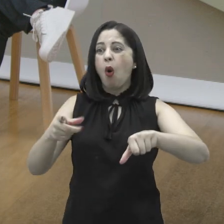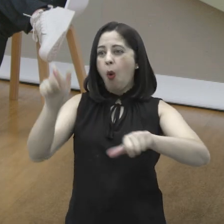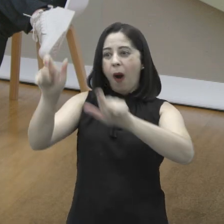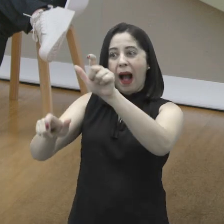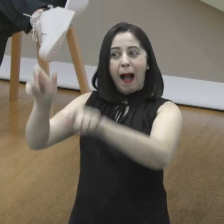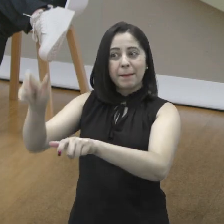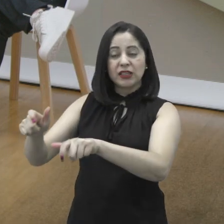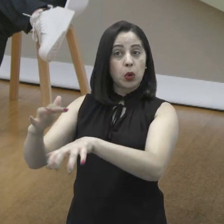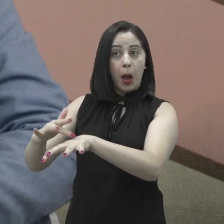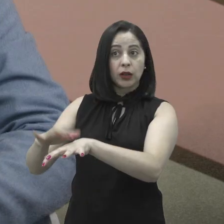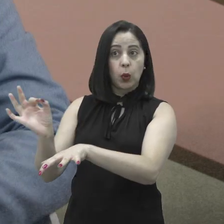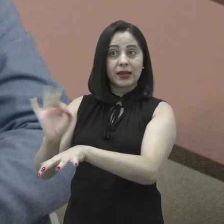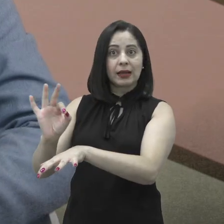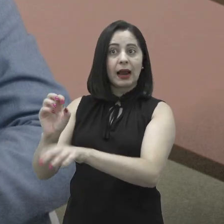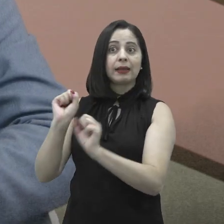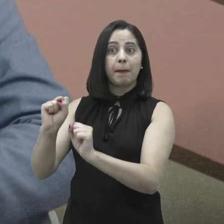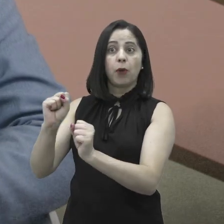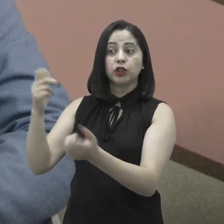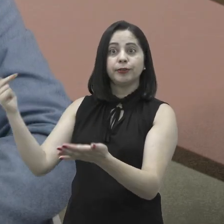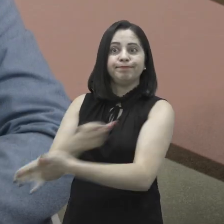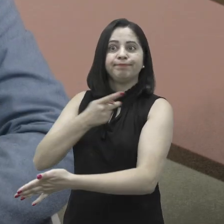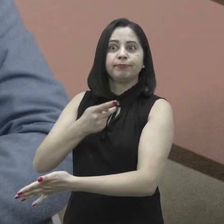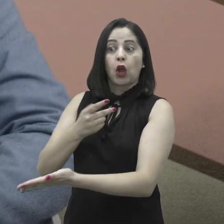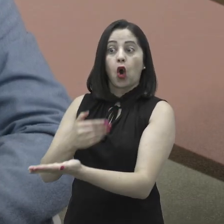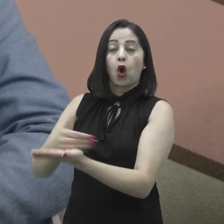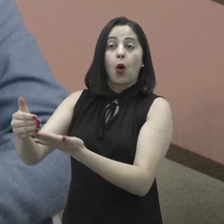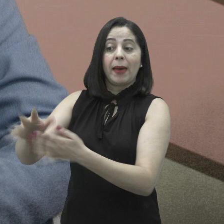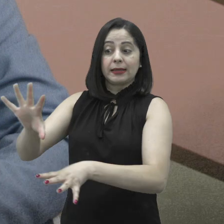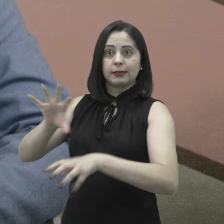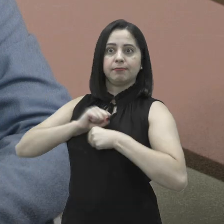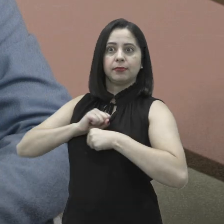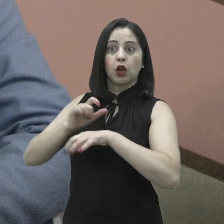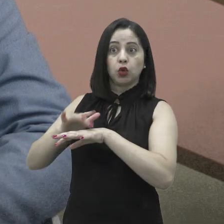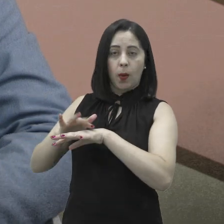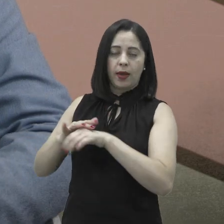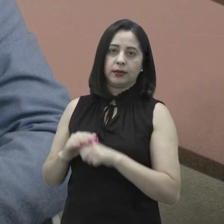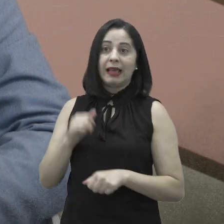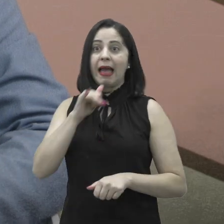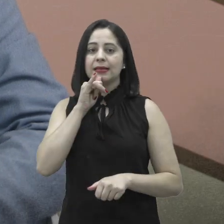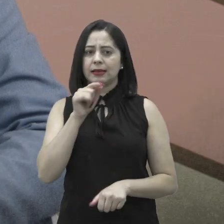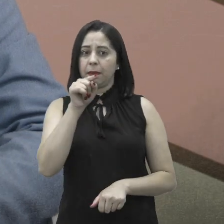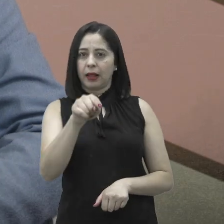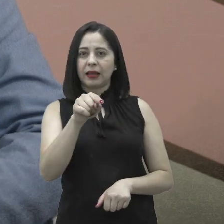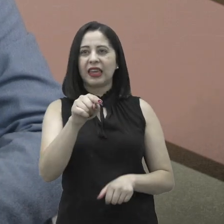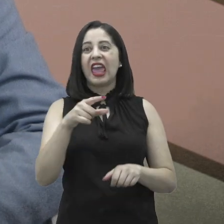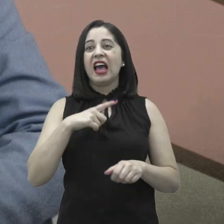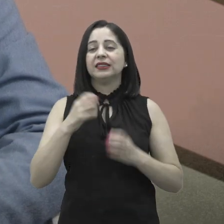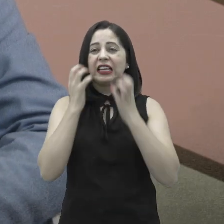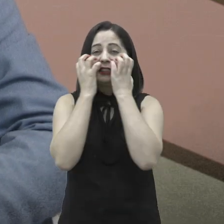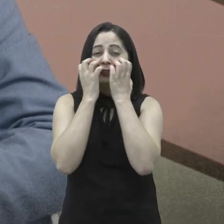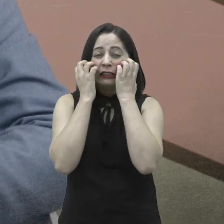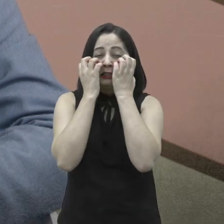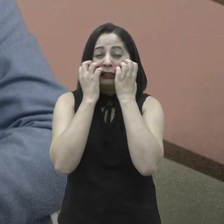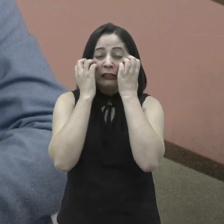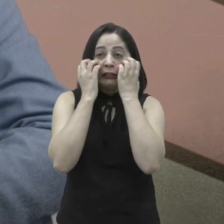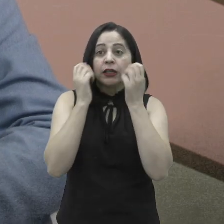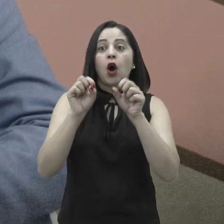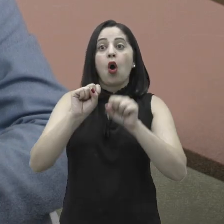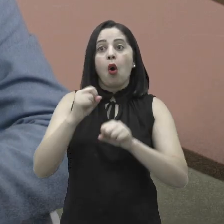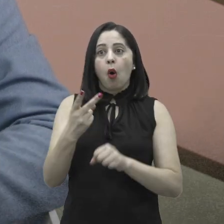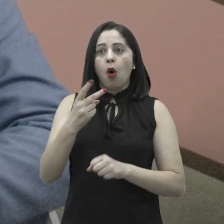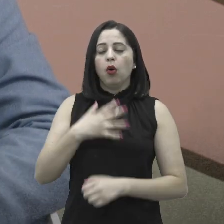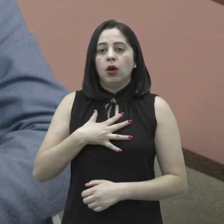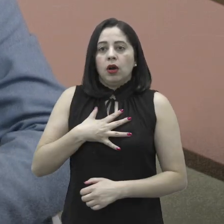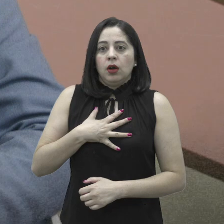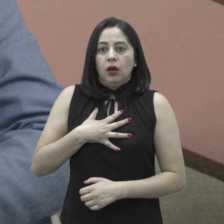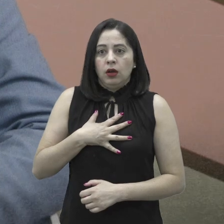a doenças crônicas no futuro, né? Então, a gente tem, por exemplo, os pacientes que possuem rinite alérgica, os pacientes que possuem asma,